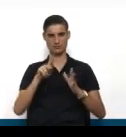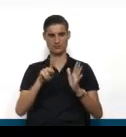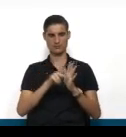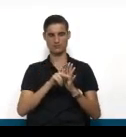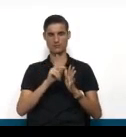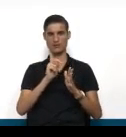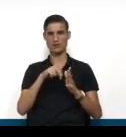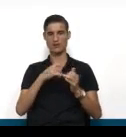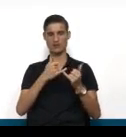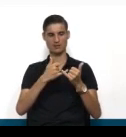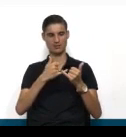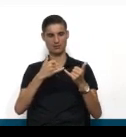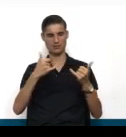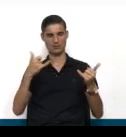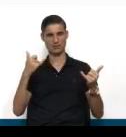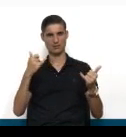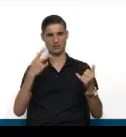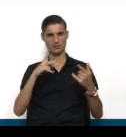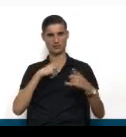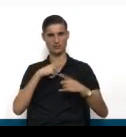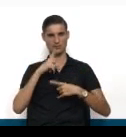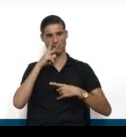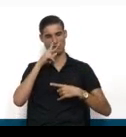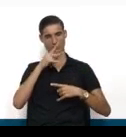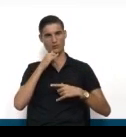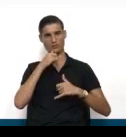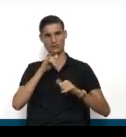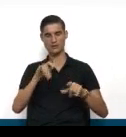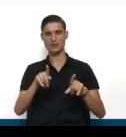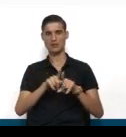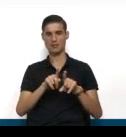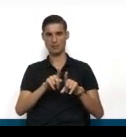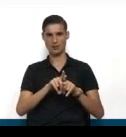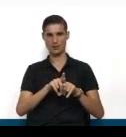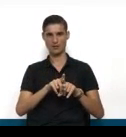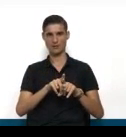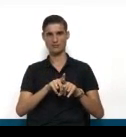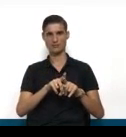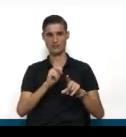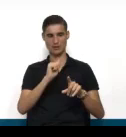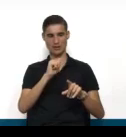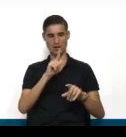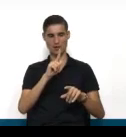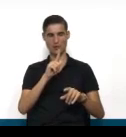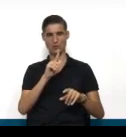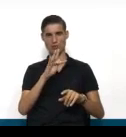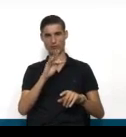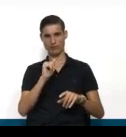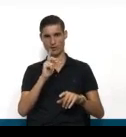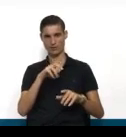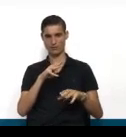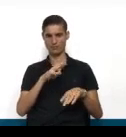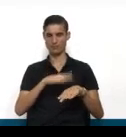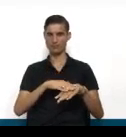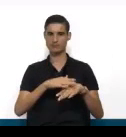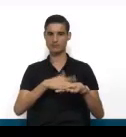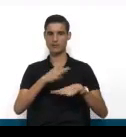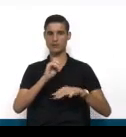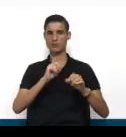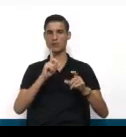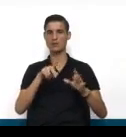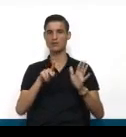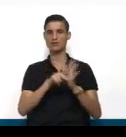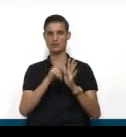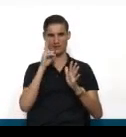corda e a sua tensão, a gente também vai ver no decorrer da aula. Aqui o meu alfa, só retomando, que é o material que é feito a